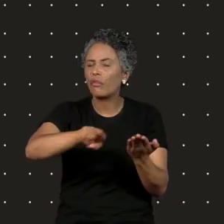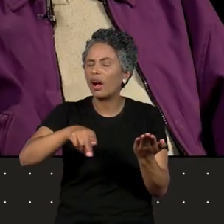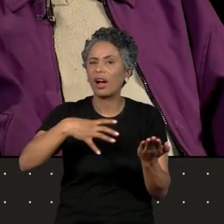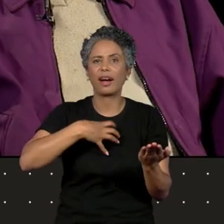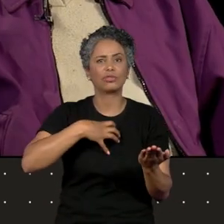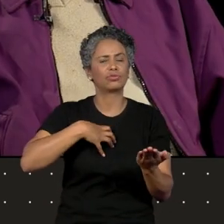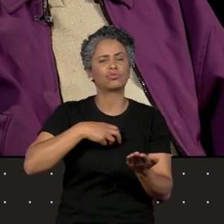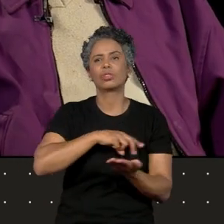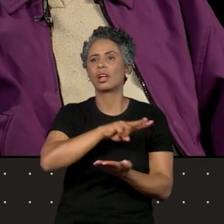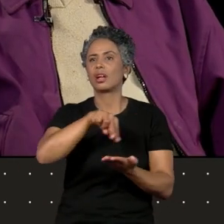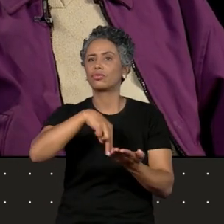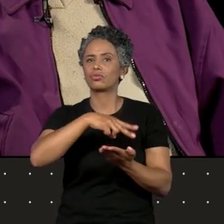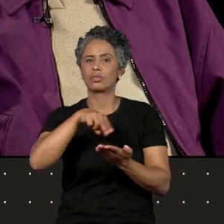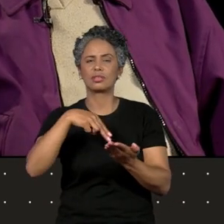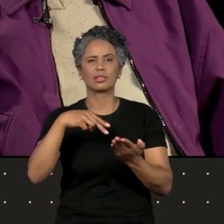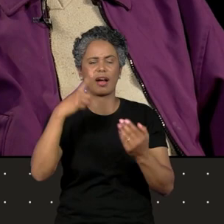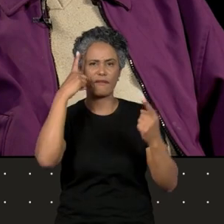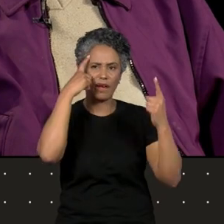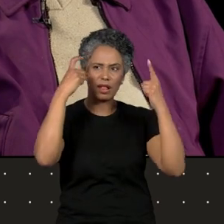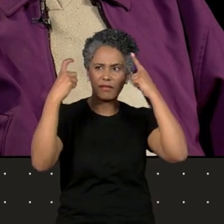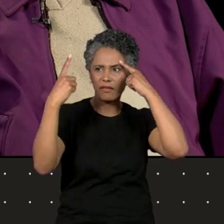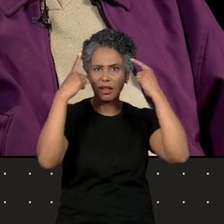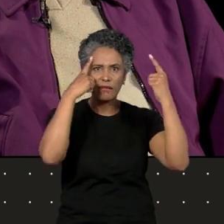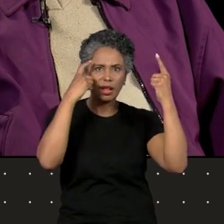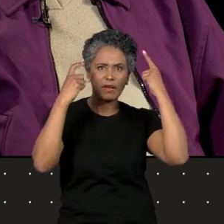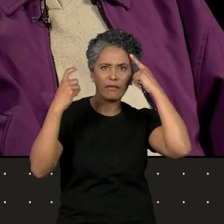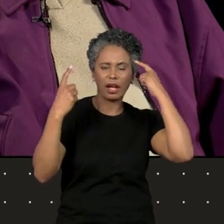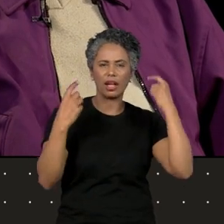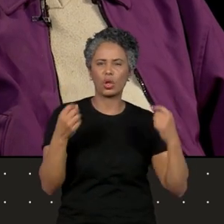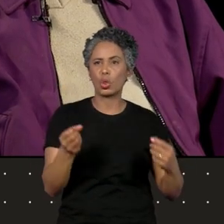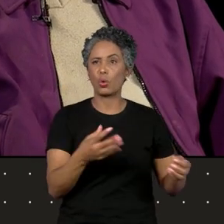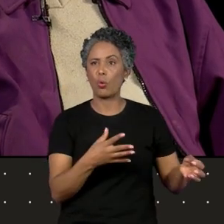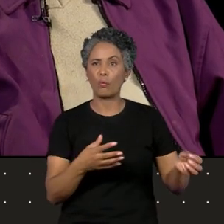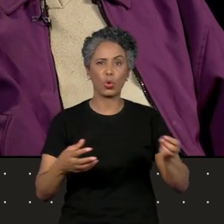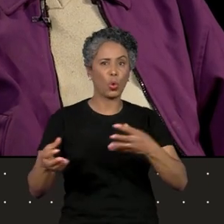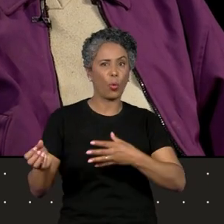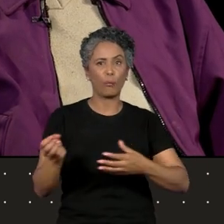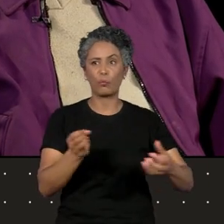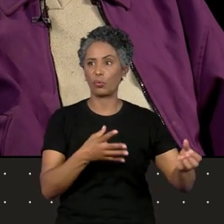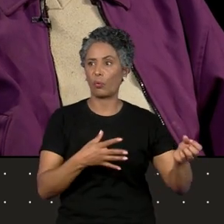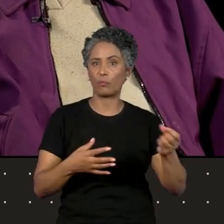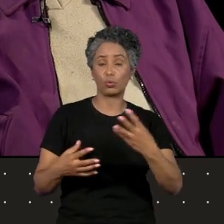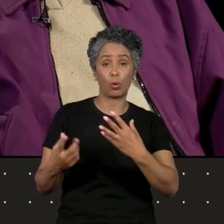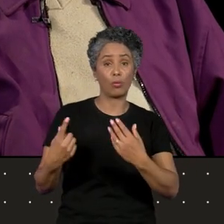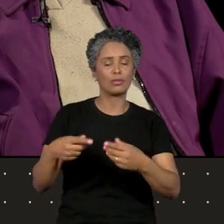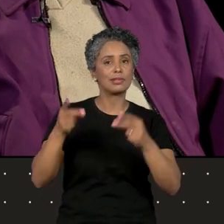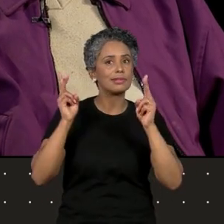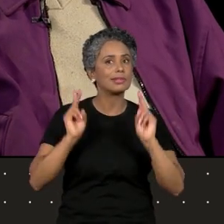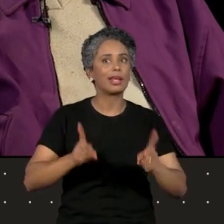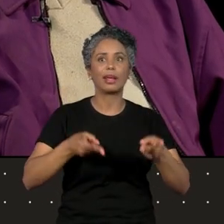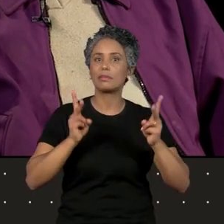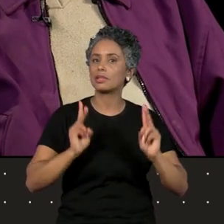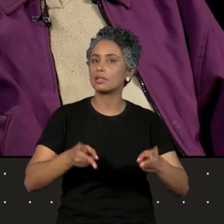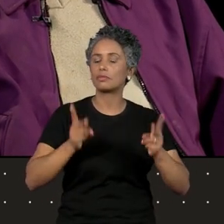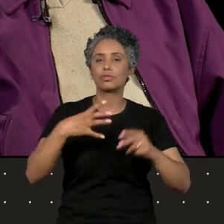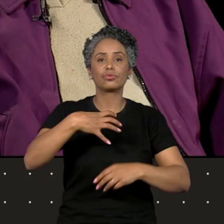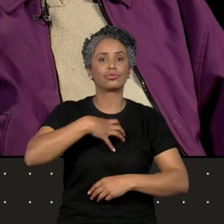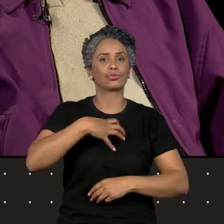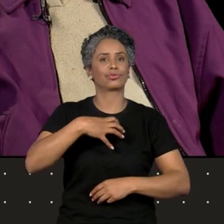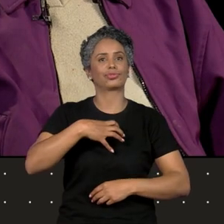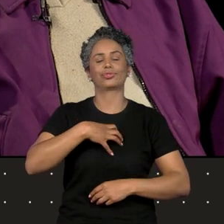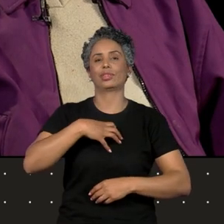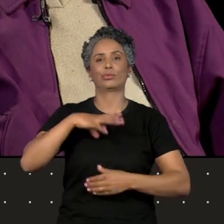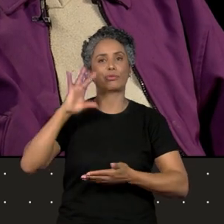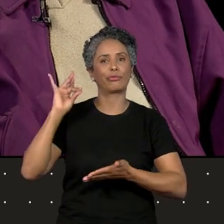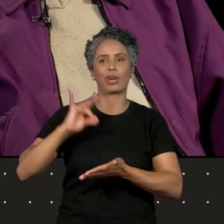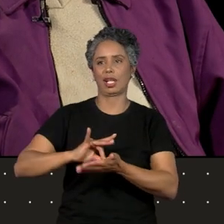coreografias de um frescor absoluto para sua obra, sempre em compasso com uma realidade,